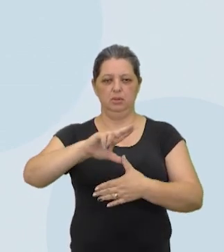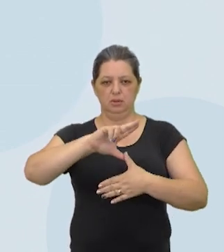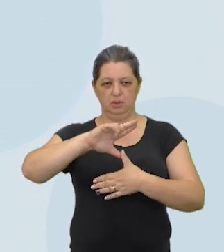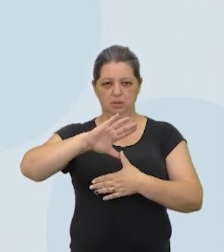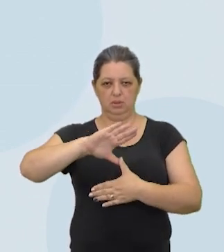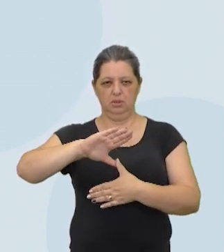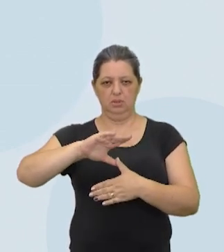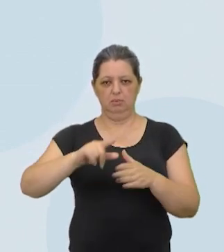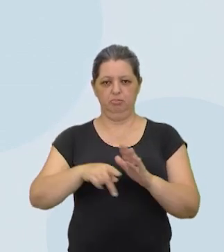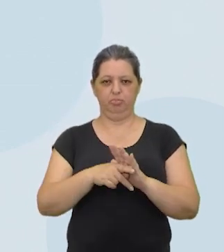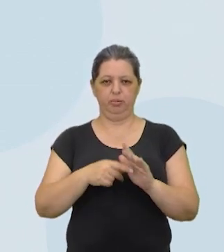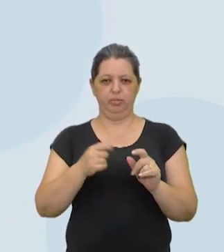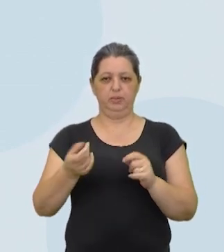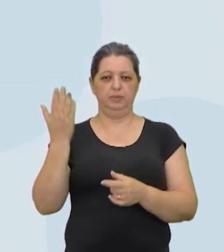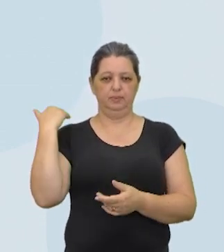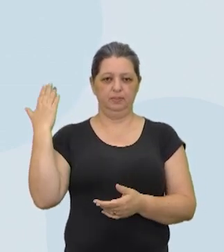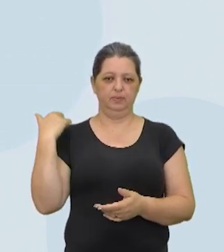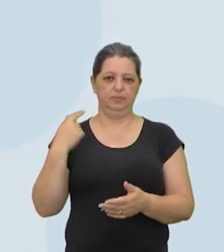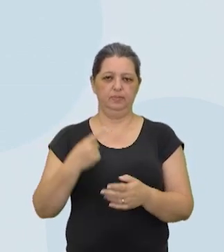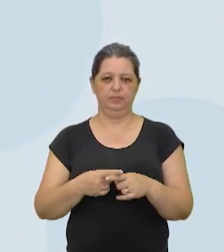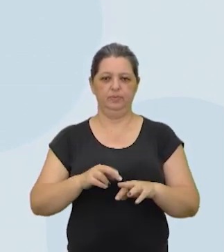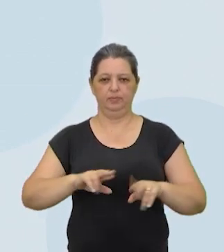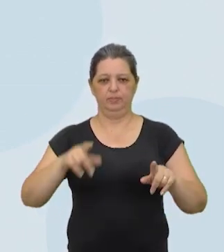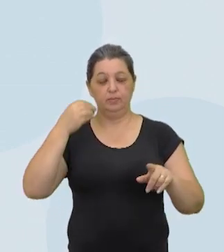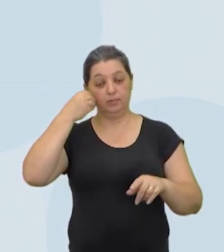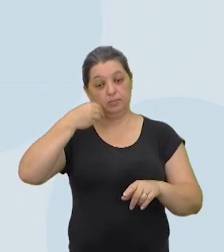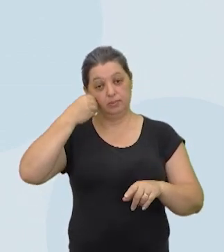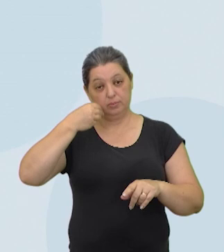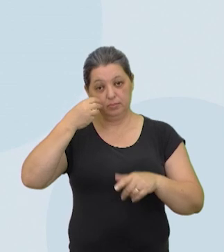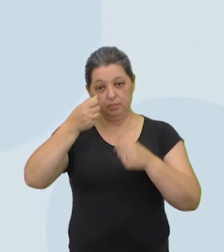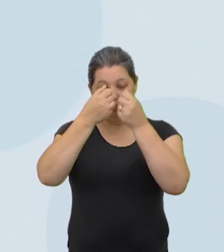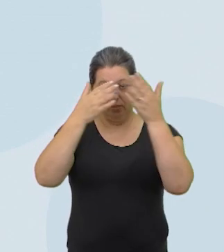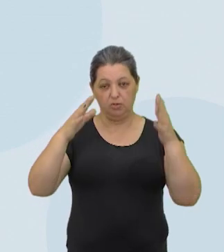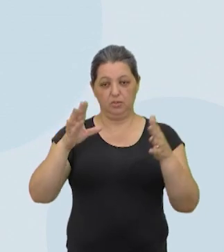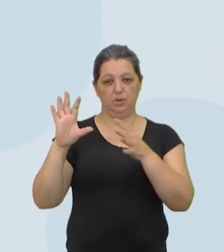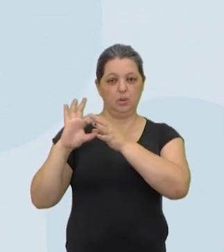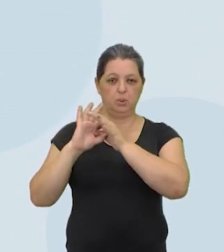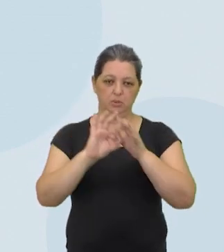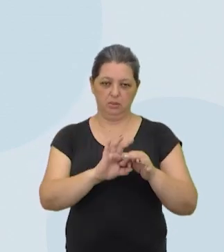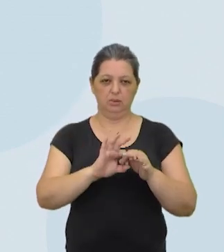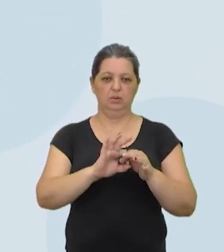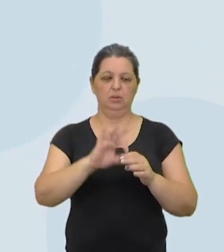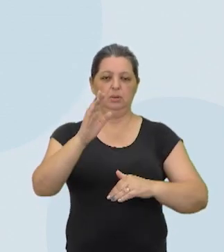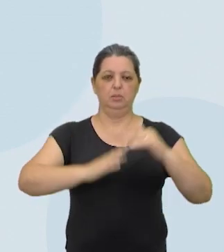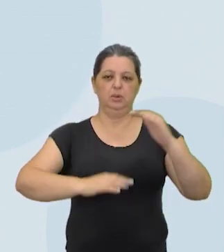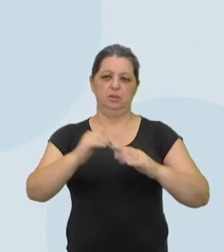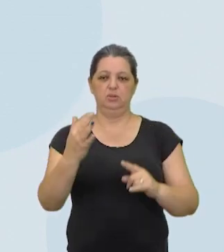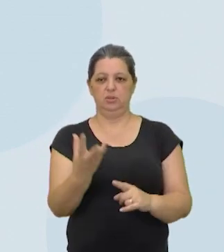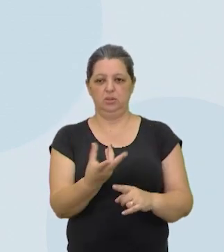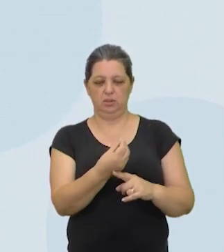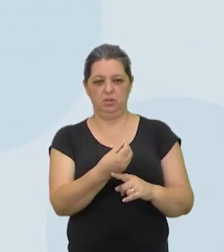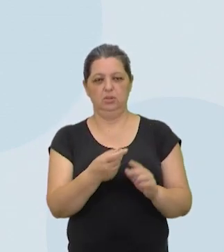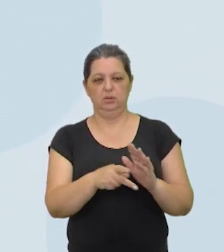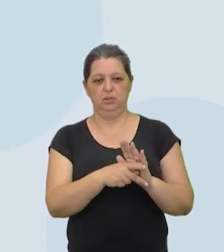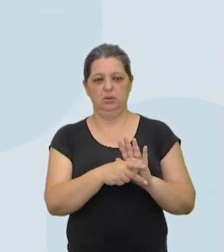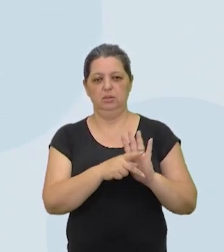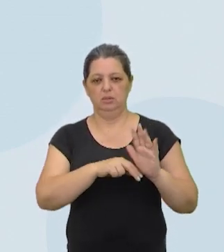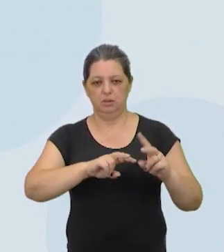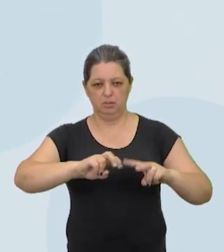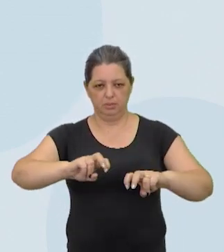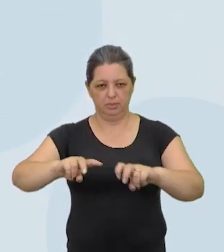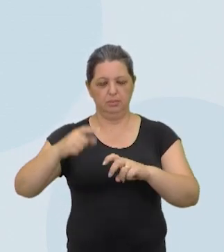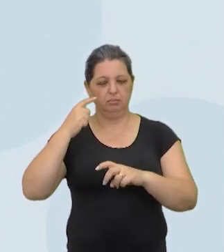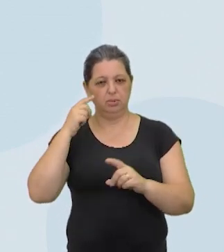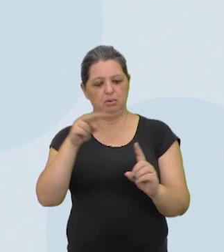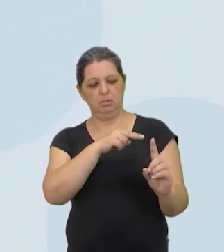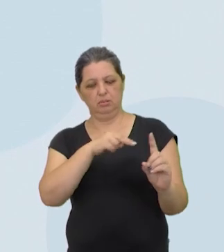de diferentes épocas, de modo a ampliar a experiência com diferentes contextos e práticas artístico-visuais e cultivar a percepção, o